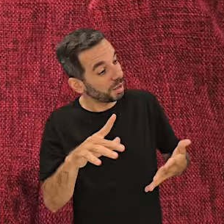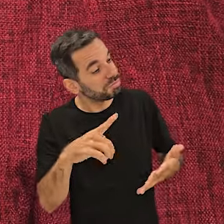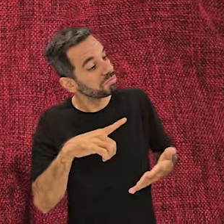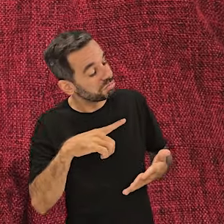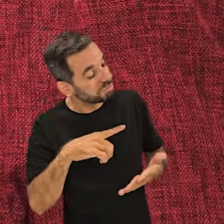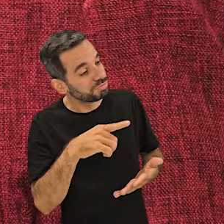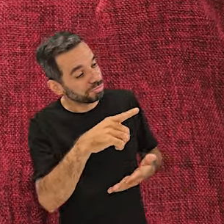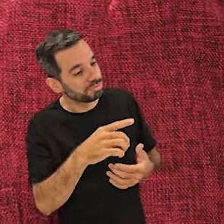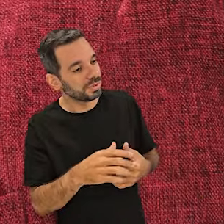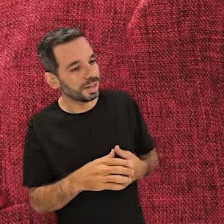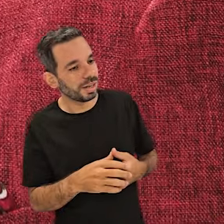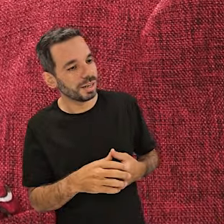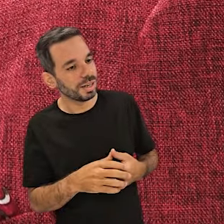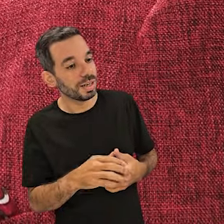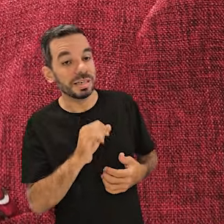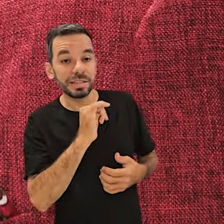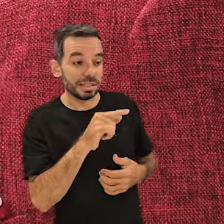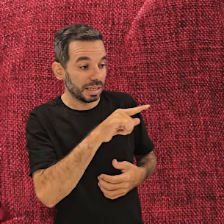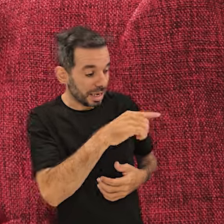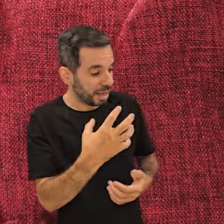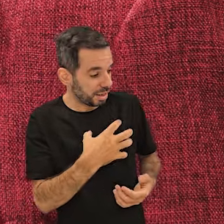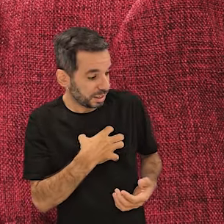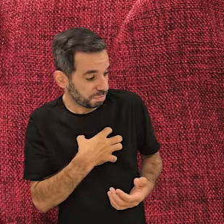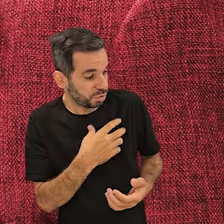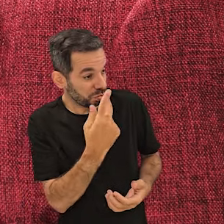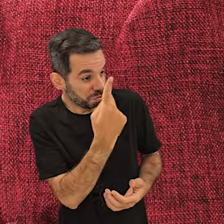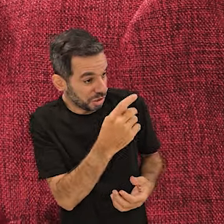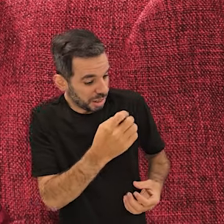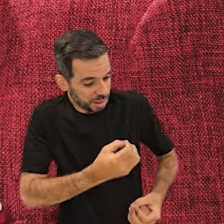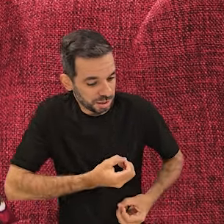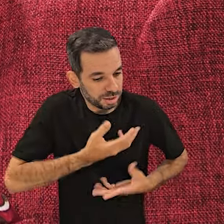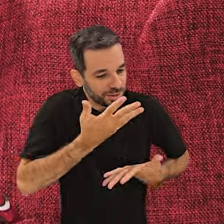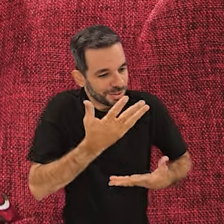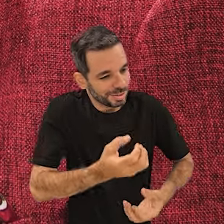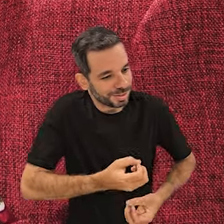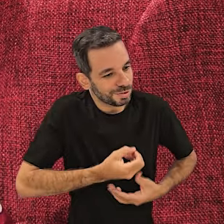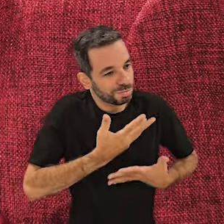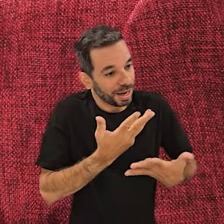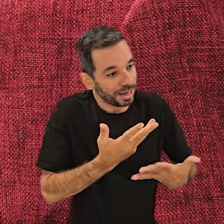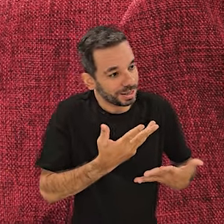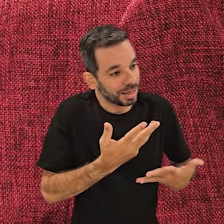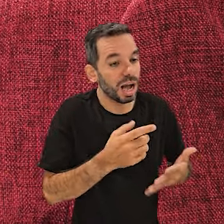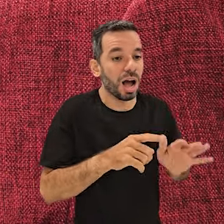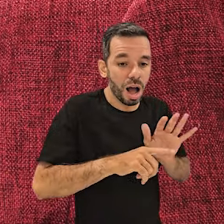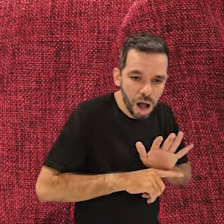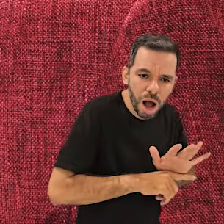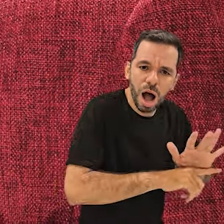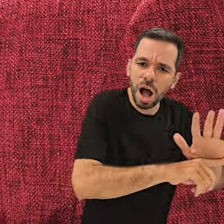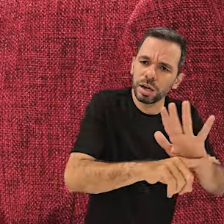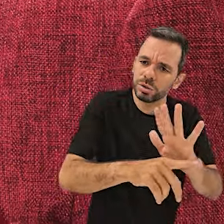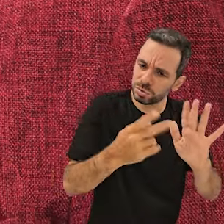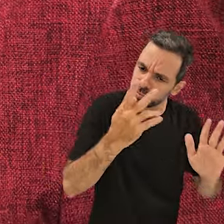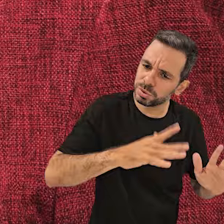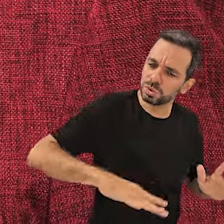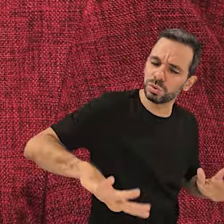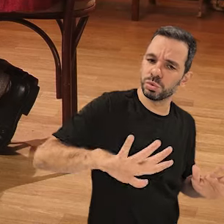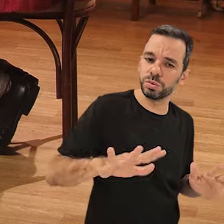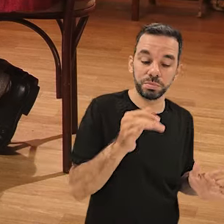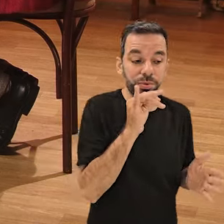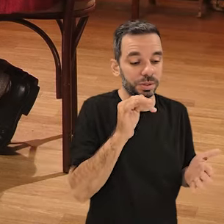mais importante quando a pessoa expressa uma emoção, um sentimento na escrita é o benefício que provoca a outras pessoas. Um